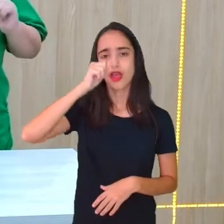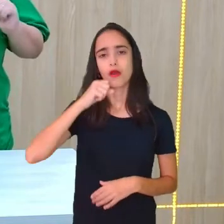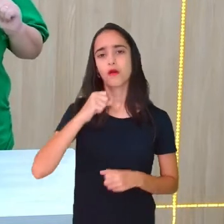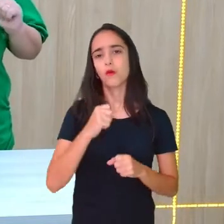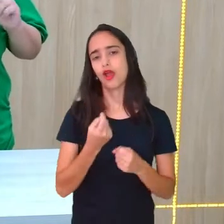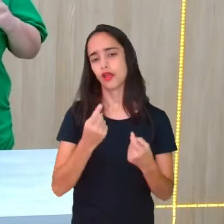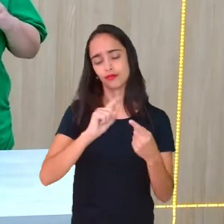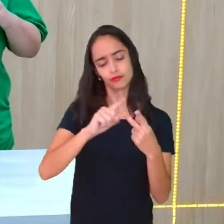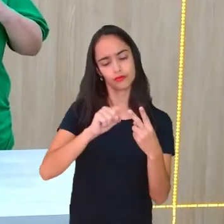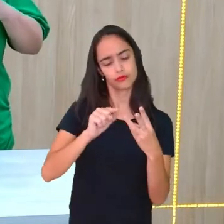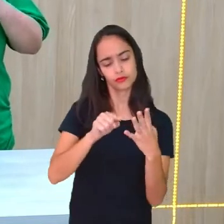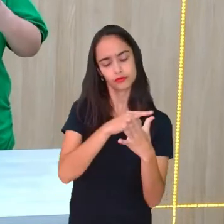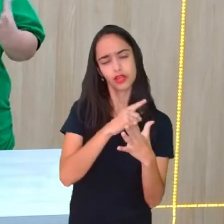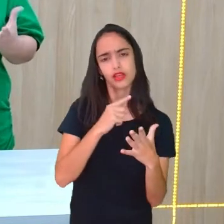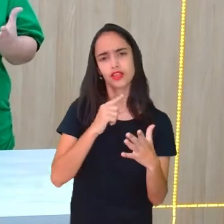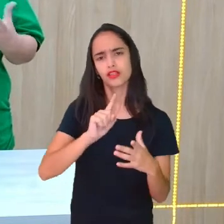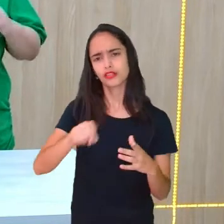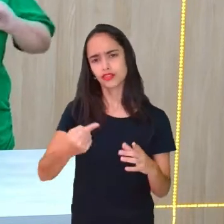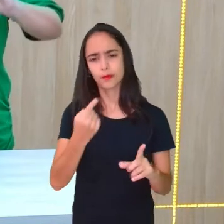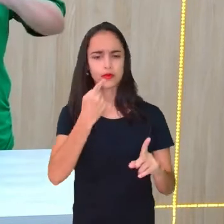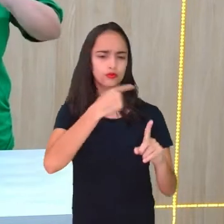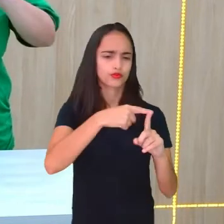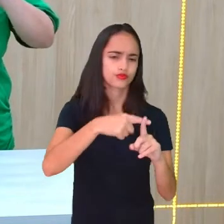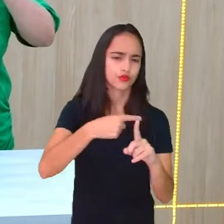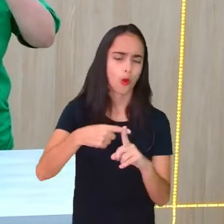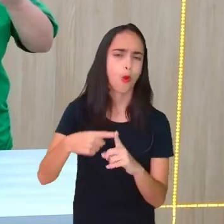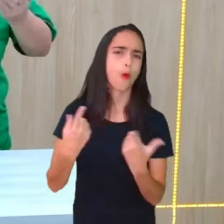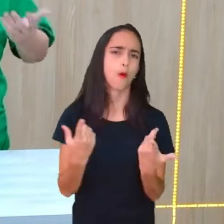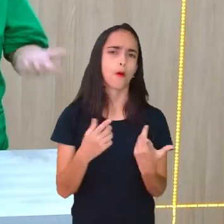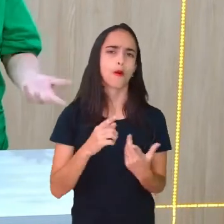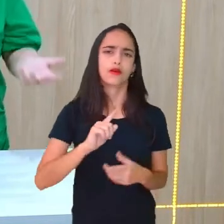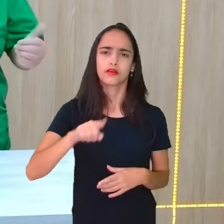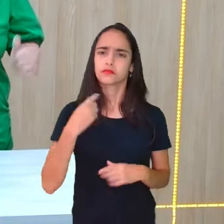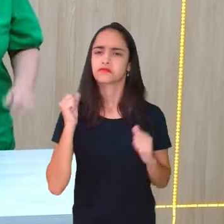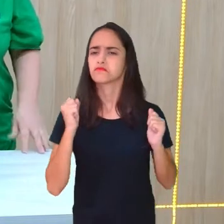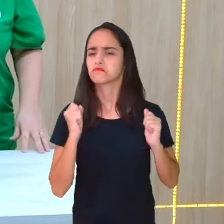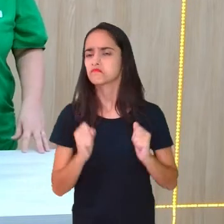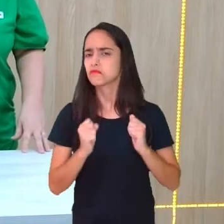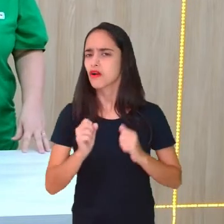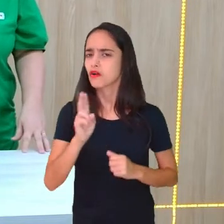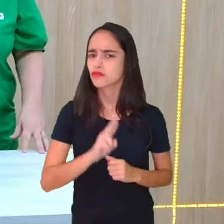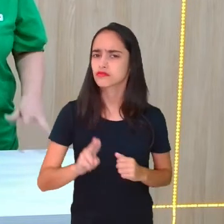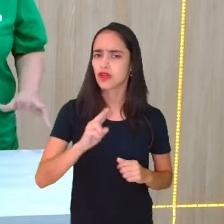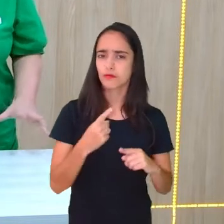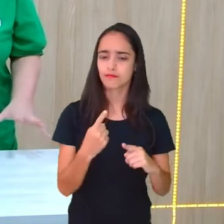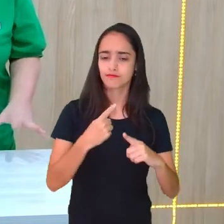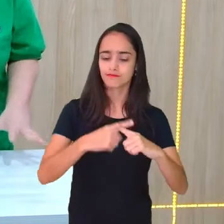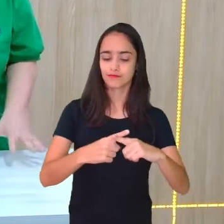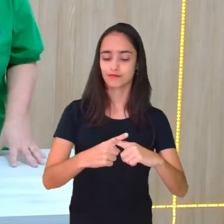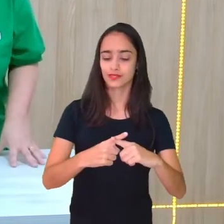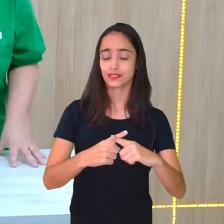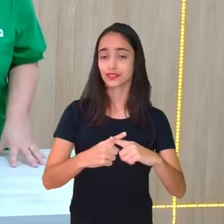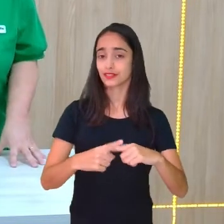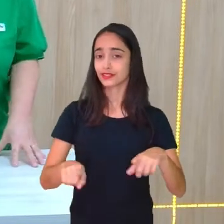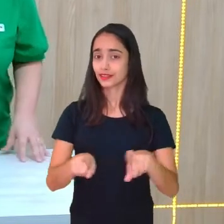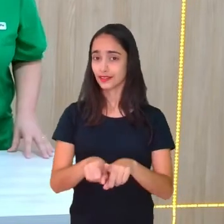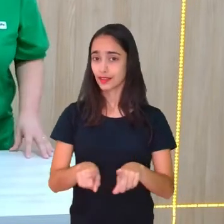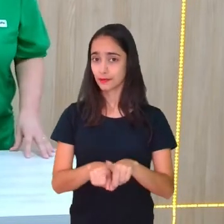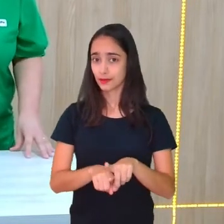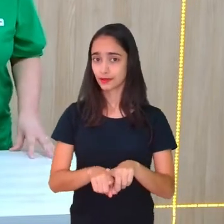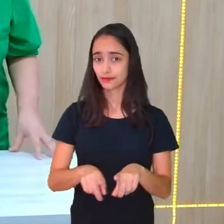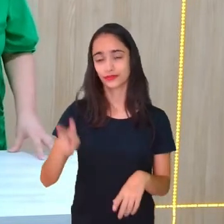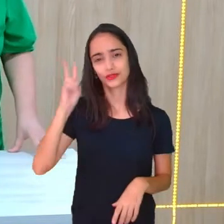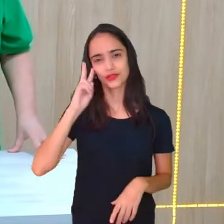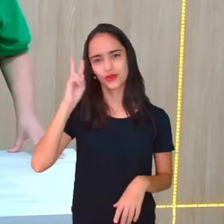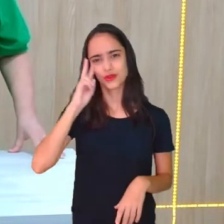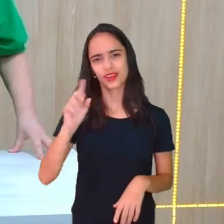somar, que você pode fazer de outra maneira, que é multiplicar. Eu não lembro se vocês... Bom, eu não